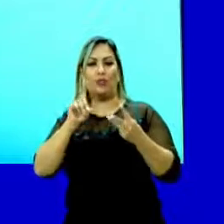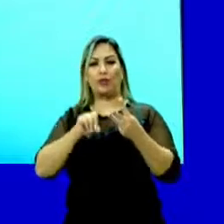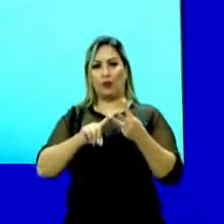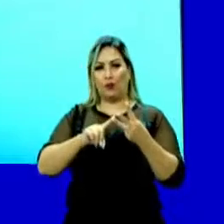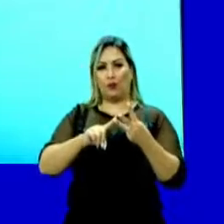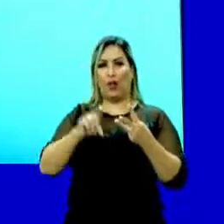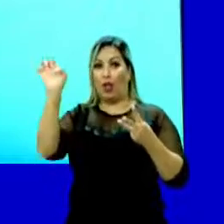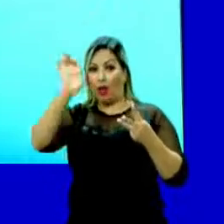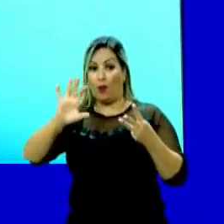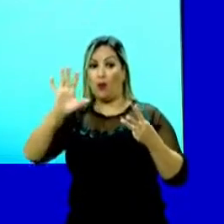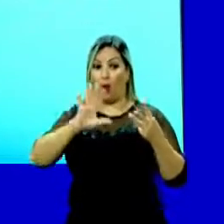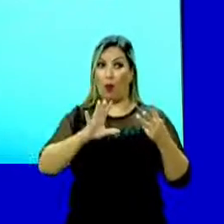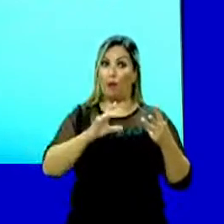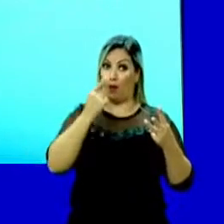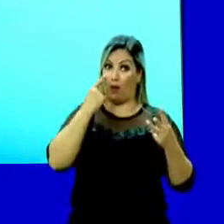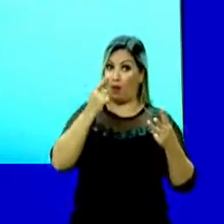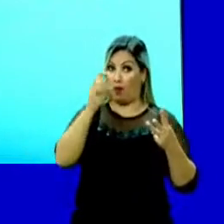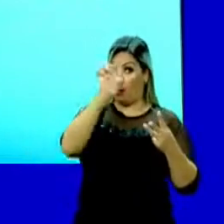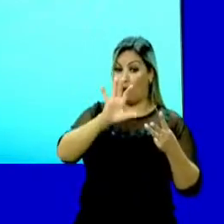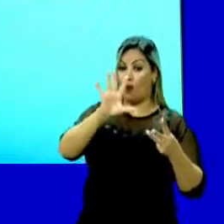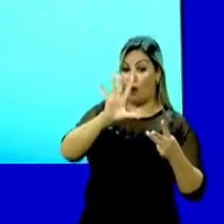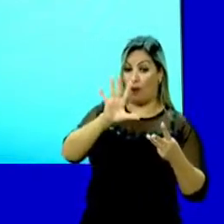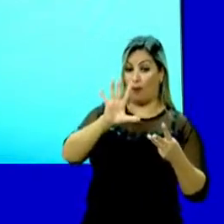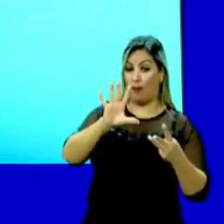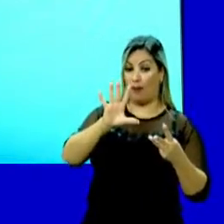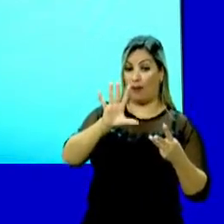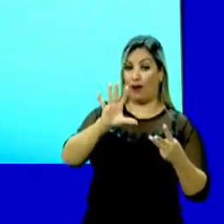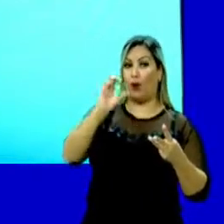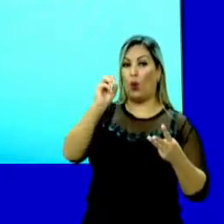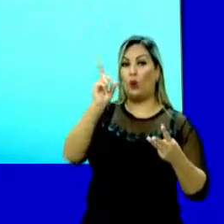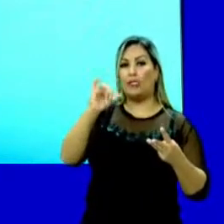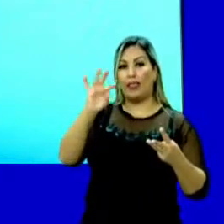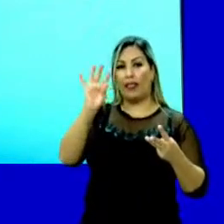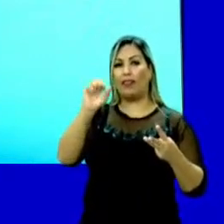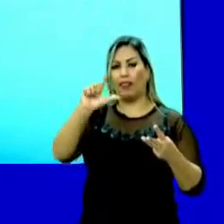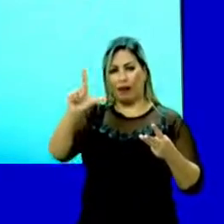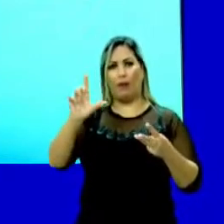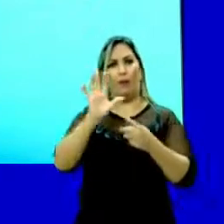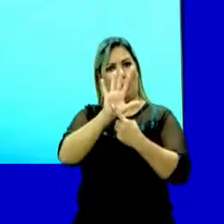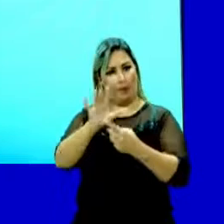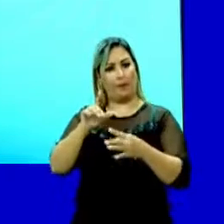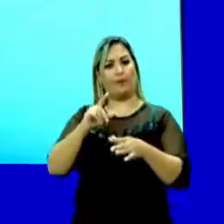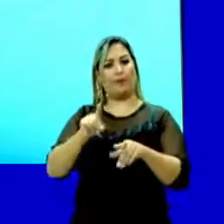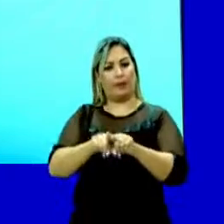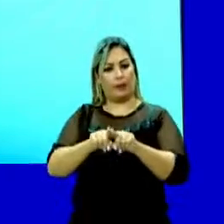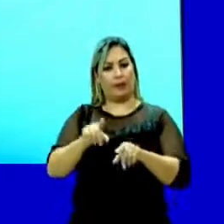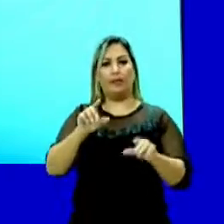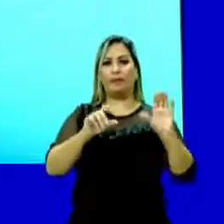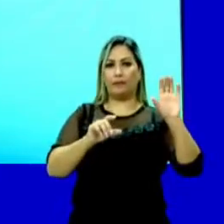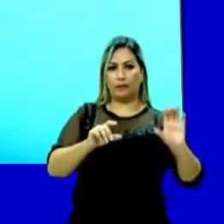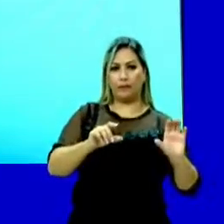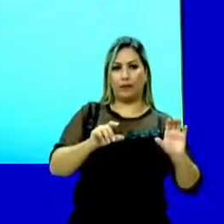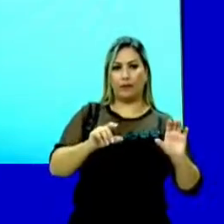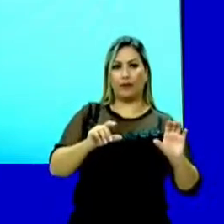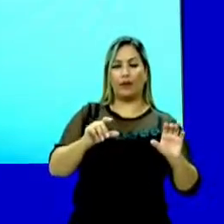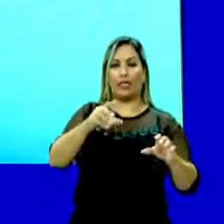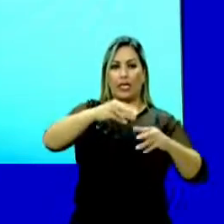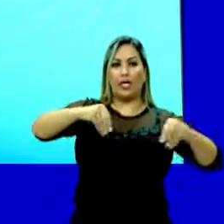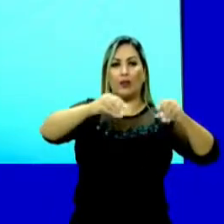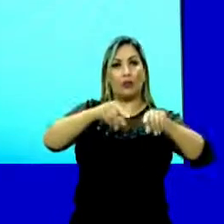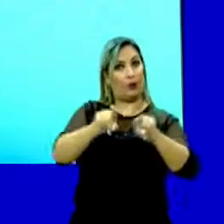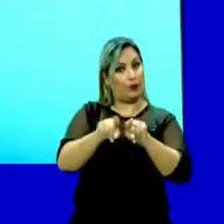tem a Europa, né, principalmente a Europa ocidental sendo destacada, e a gente tem aqui o